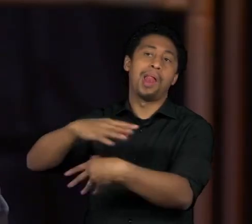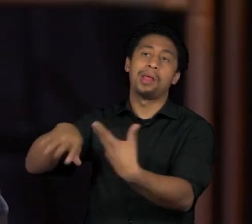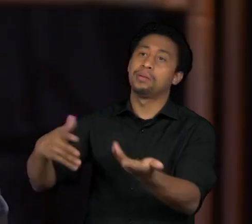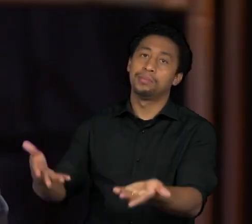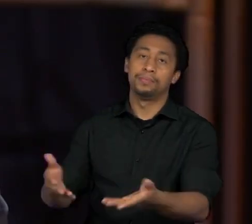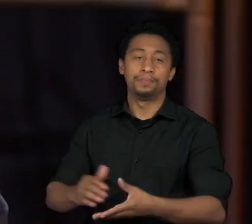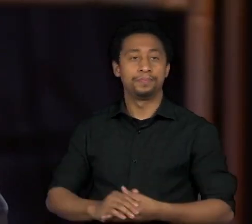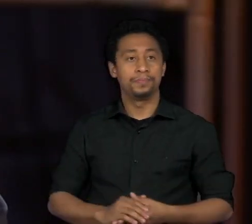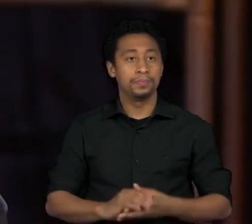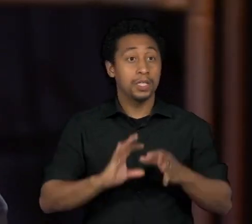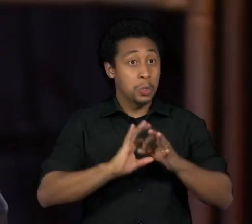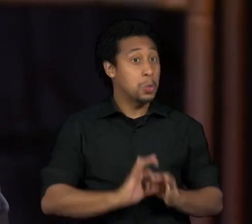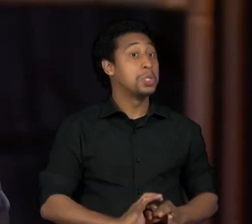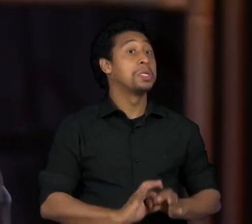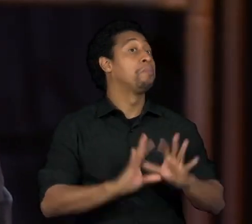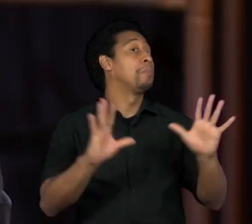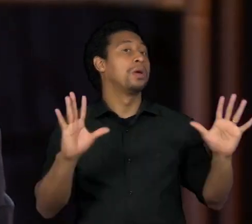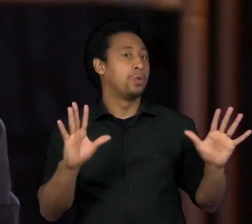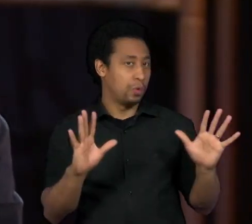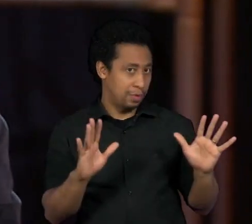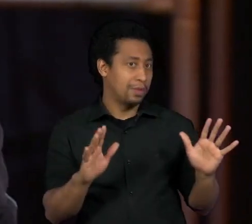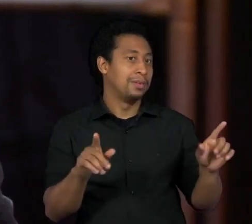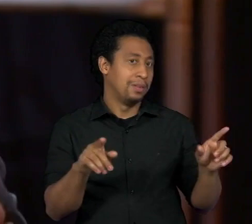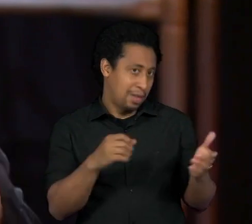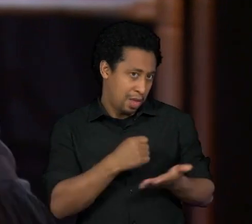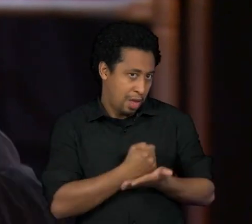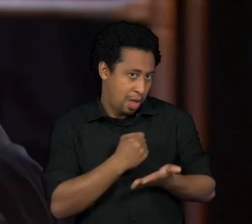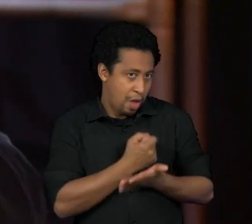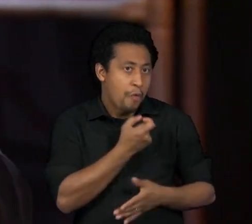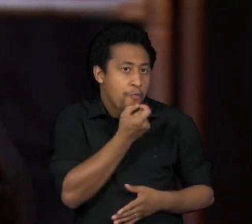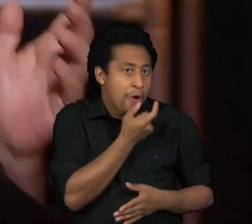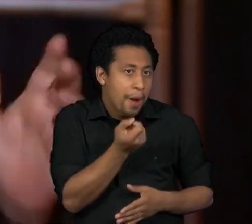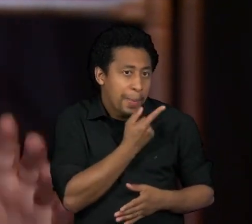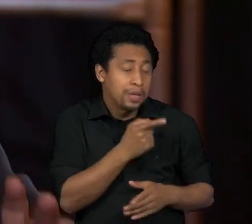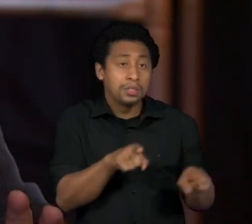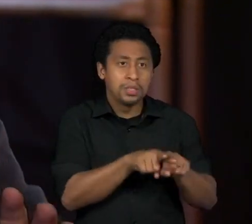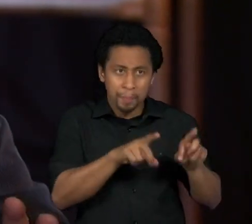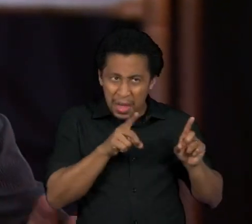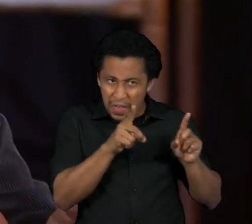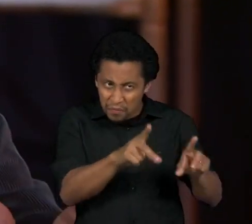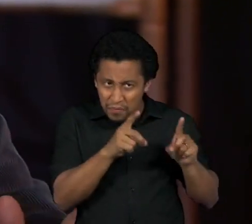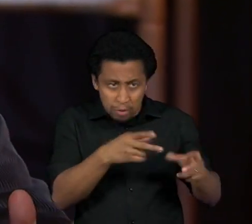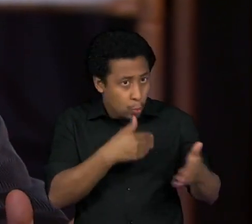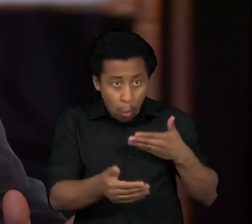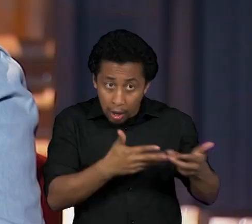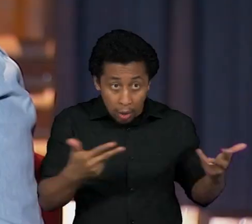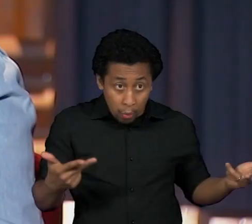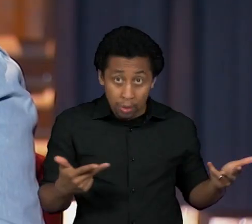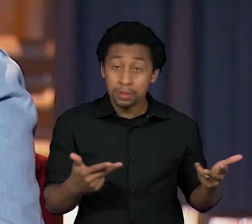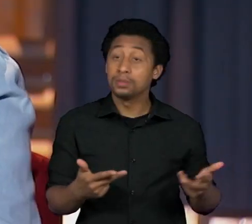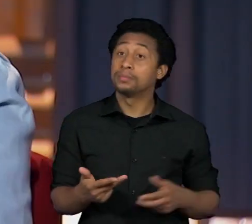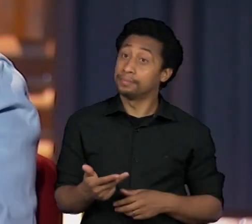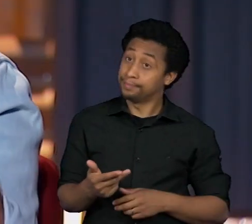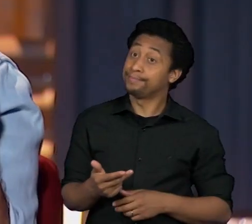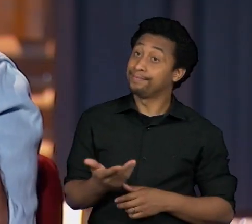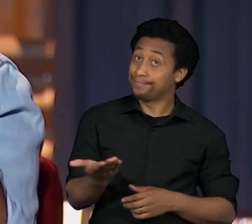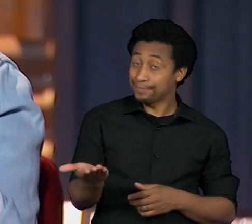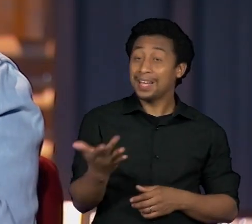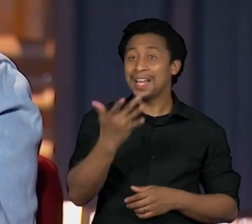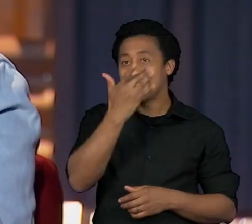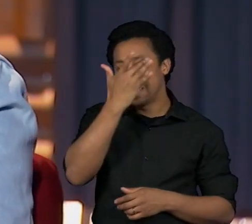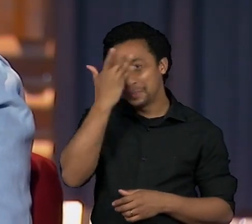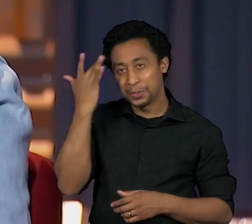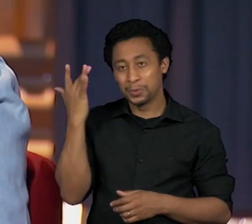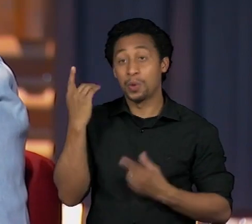E o liberô geral também serve para a farmácia da esquina, que vende o que você quiser. Muito boa observação, Marcelo. As pessoas que normalmente dizem